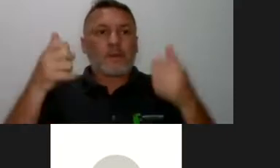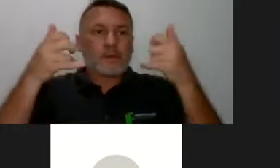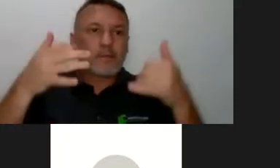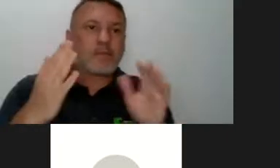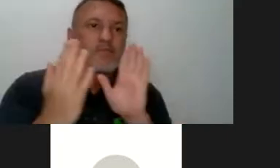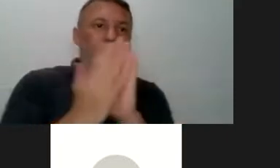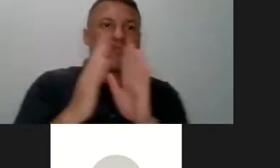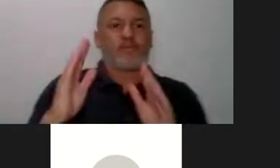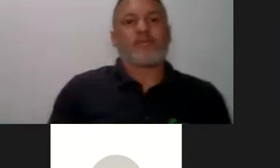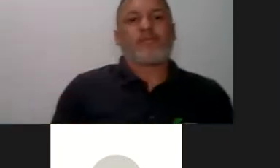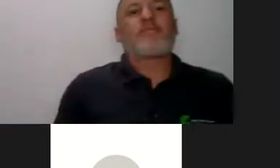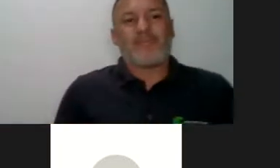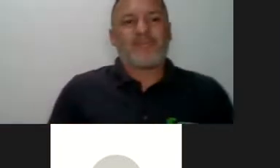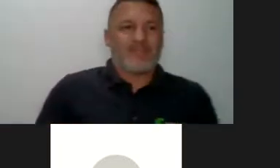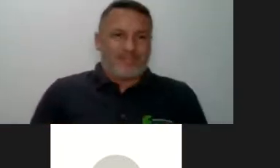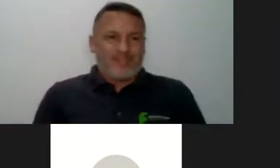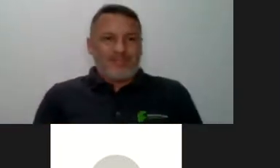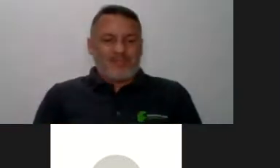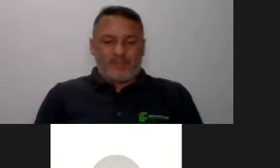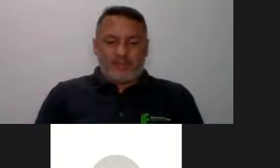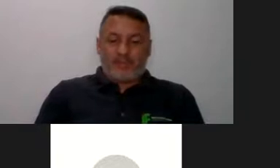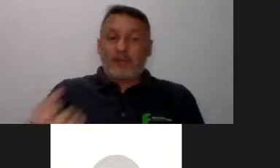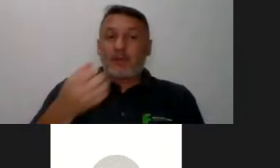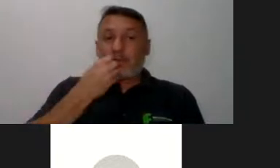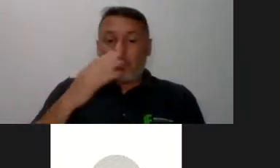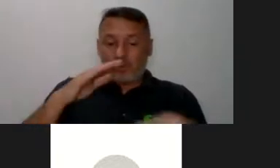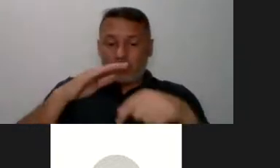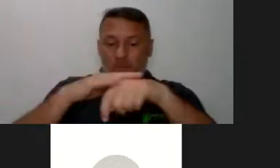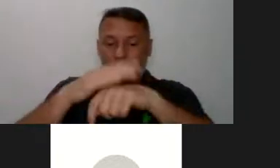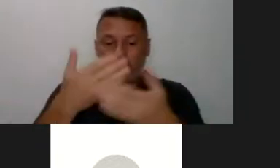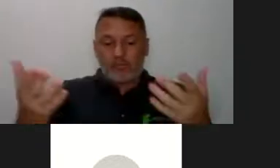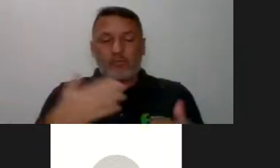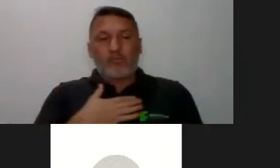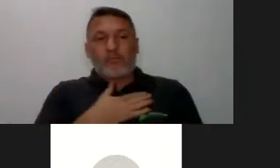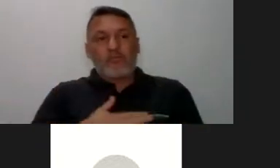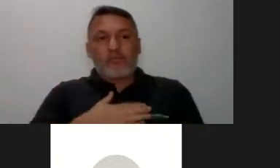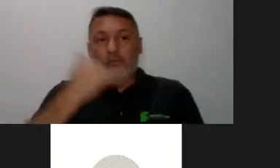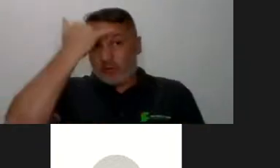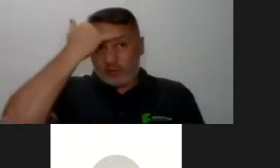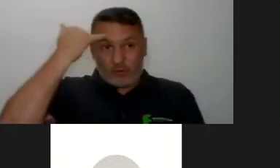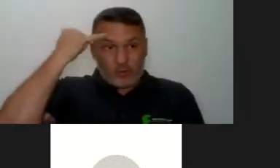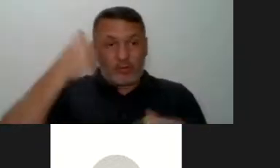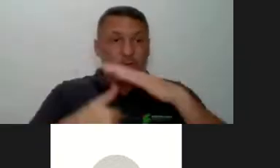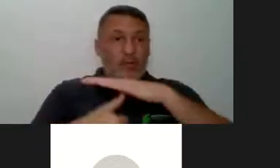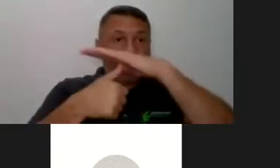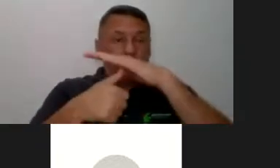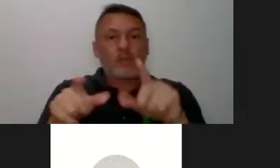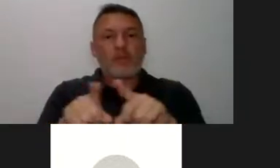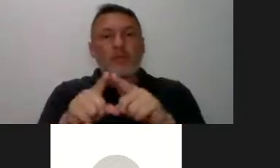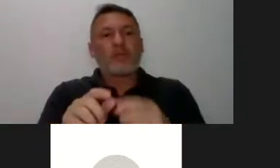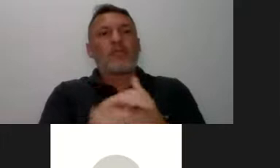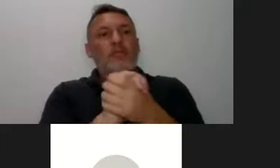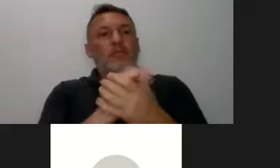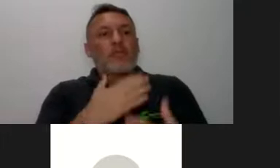Muito boa noite a todos. Saudar aqui ao nosso reitor, professor Jadir. Deixar também minhas saudações também ao nosso